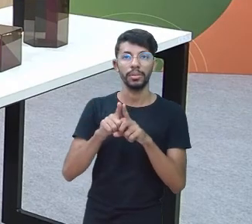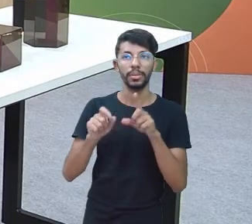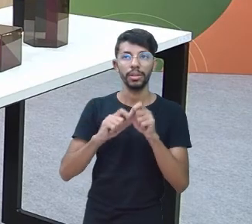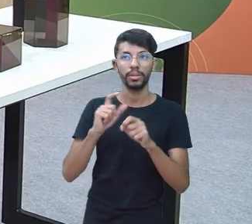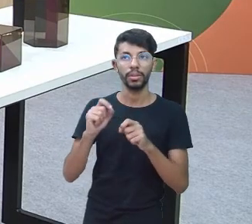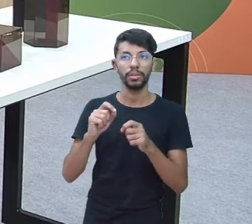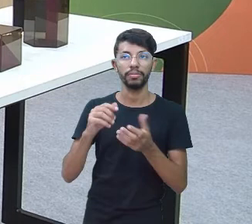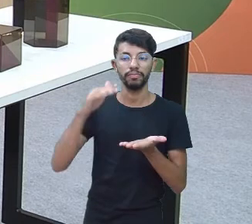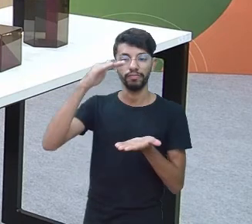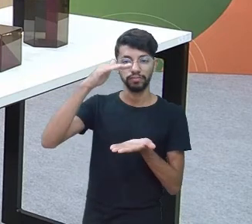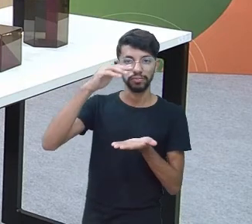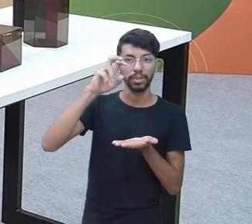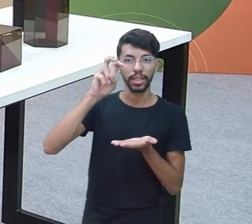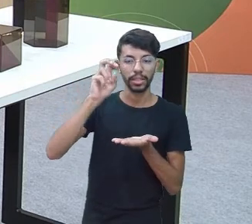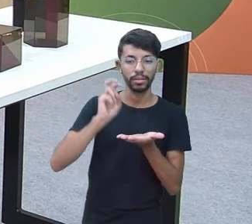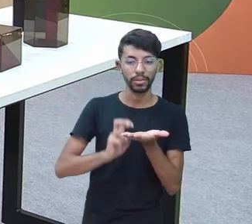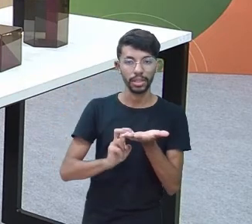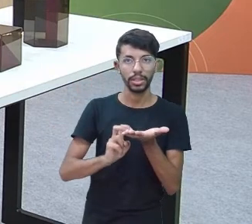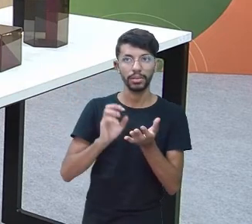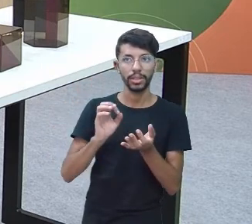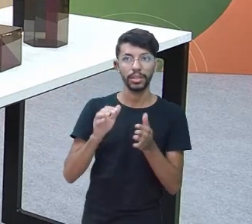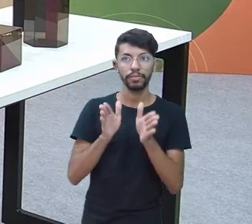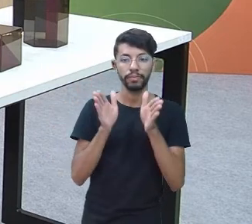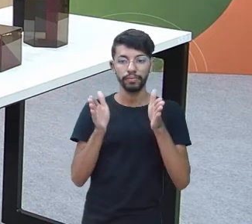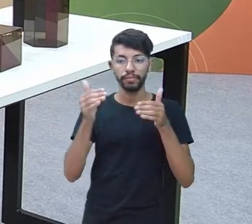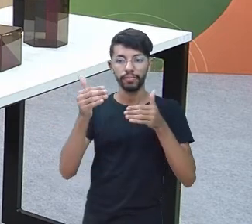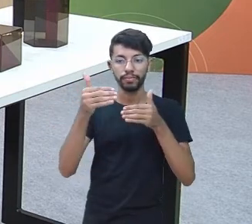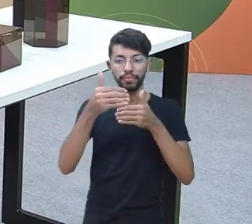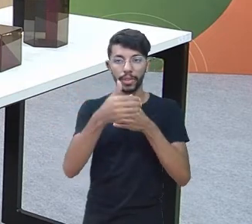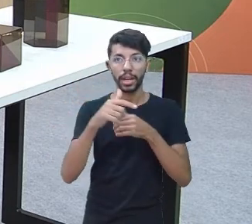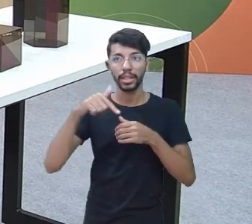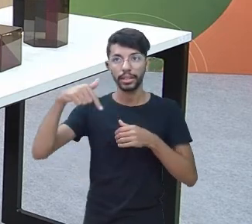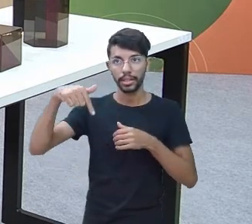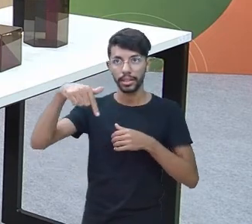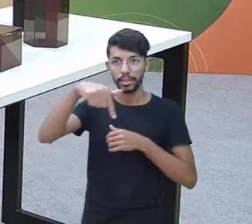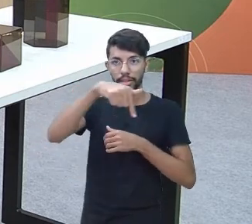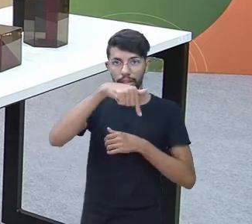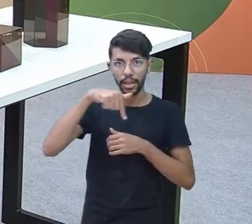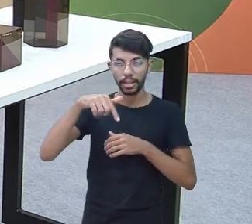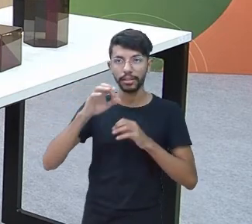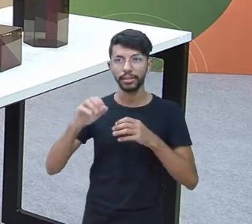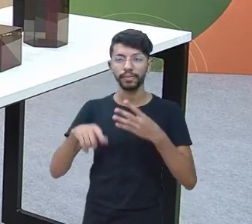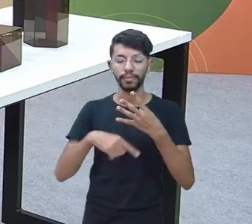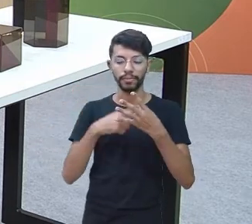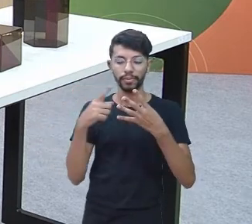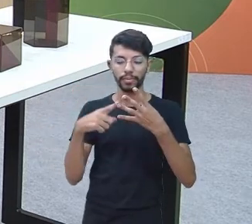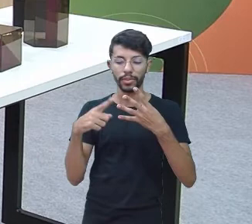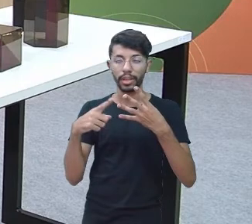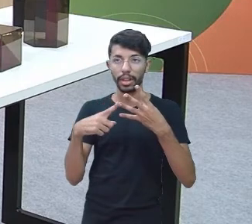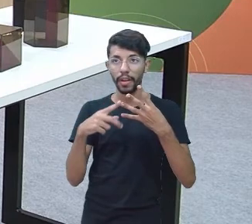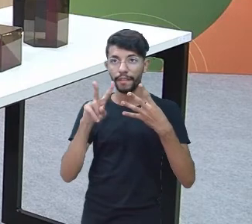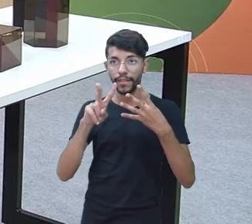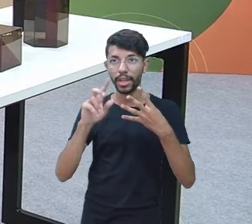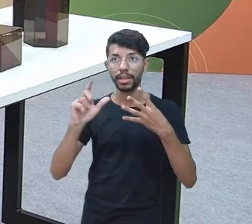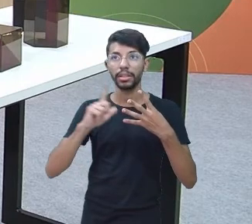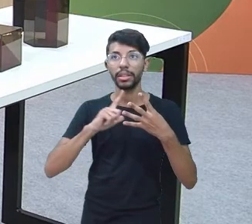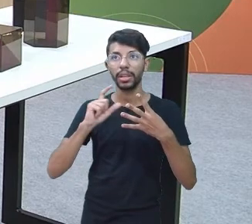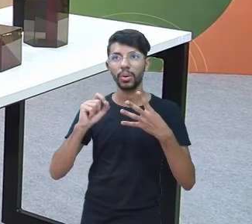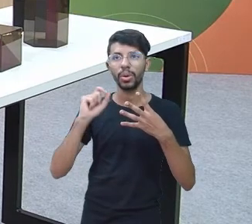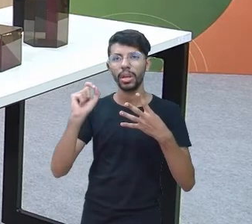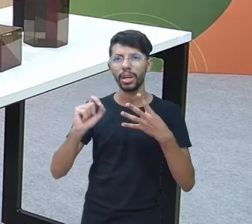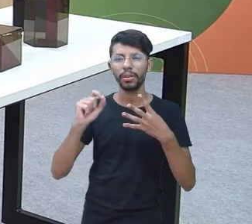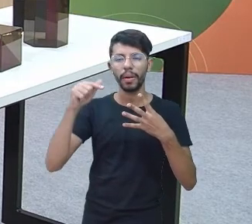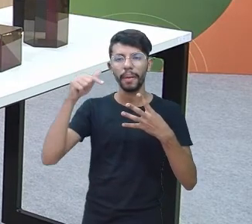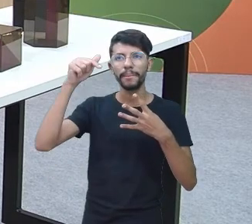então eu tenho 7 faces no total. Beleza. Quantos vértices eu vou ter? Se eu tenho 1, 2, 3,